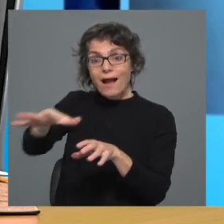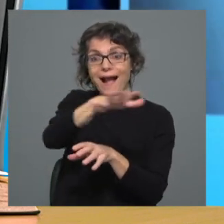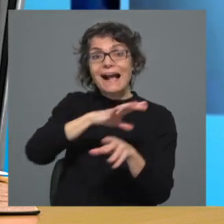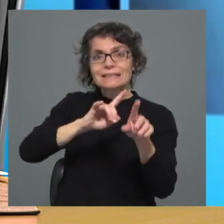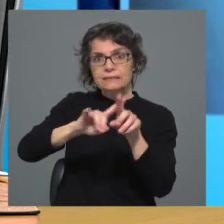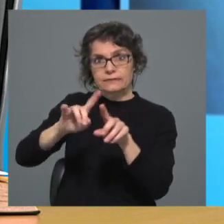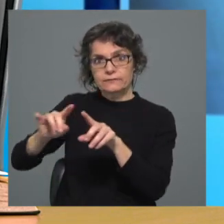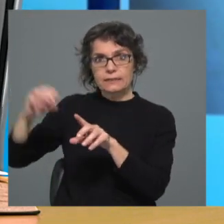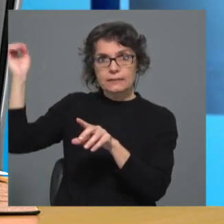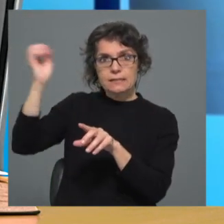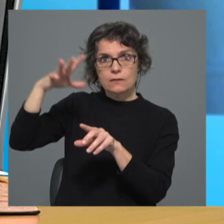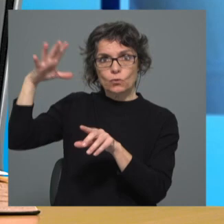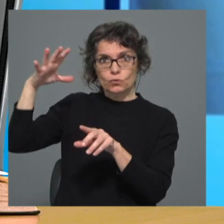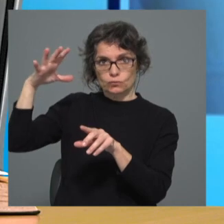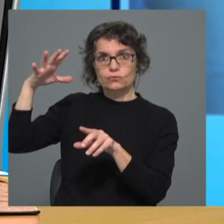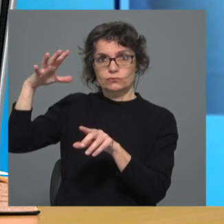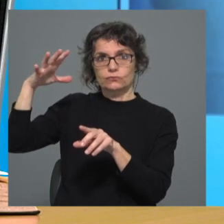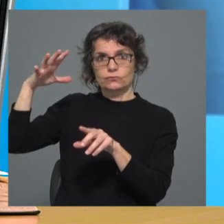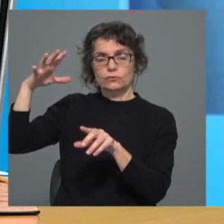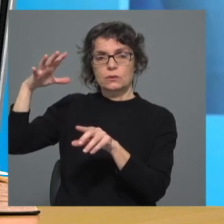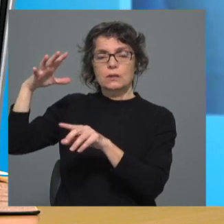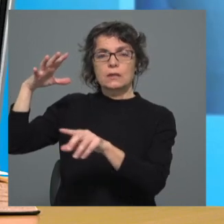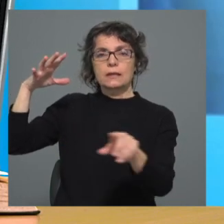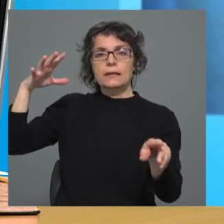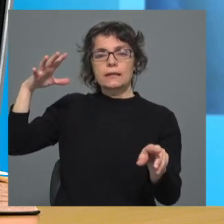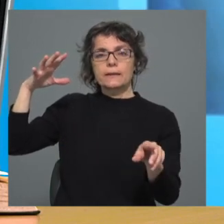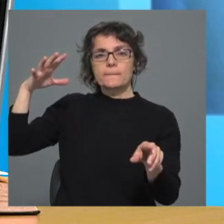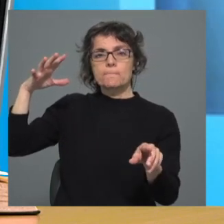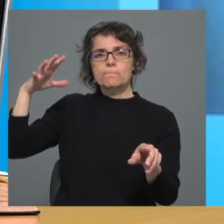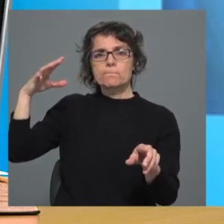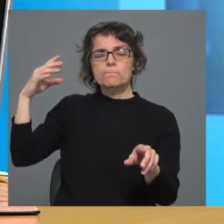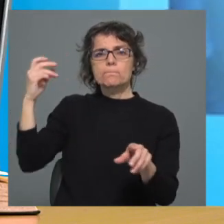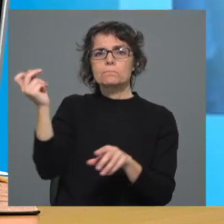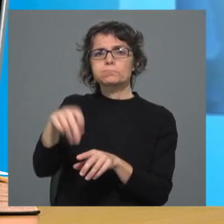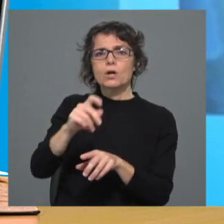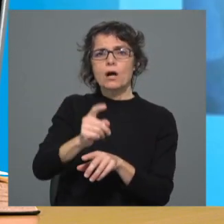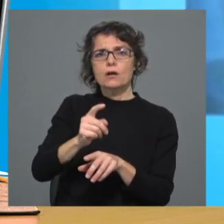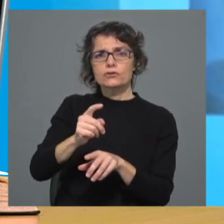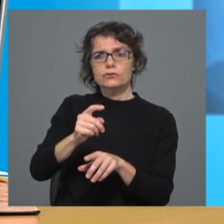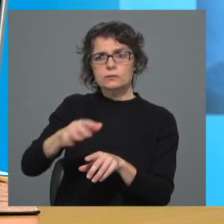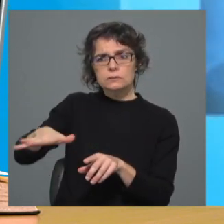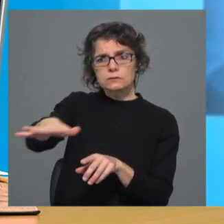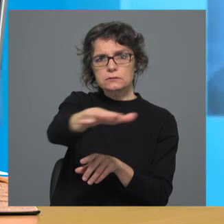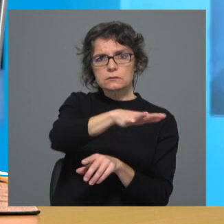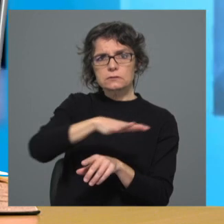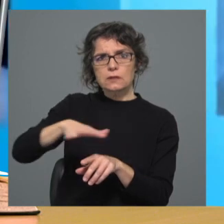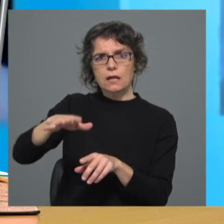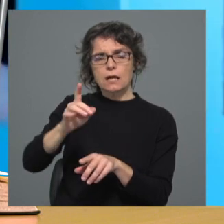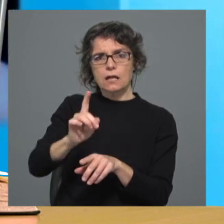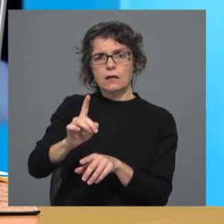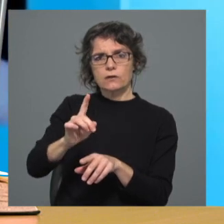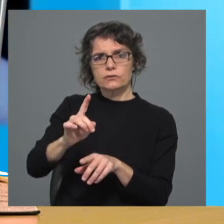os espaços ambientais, não era tudo o mesmo. Todo caso, todas estas regiões têm um traço.